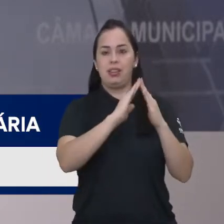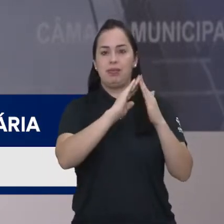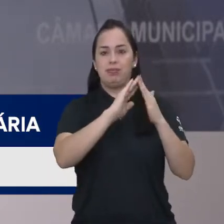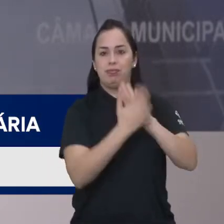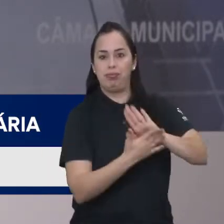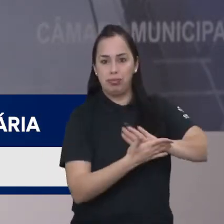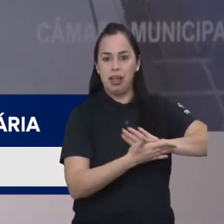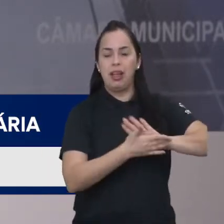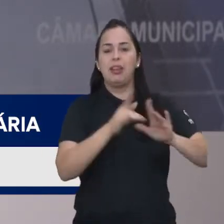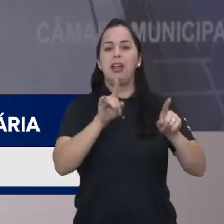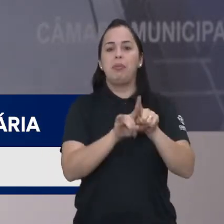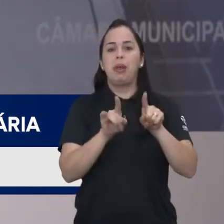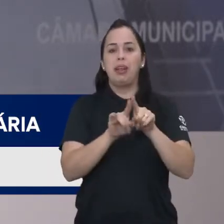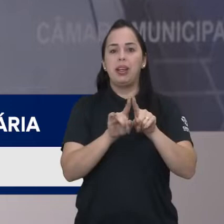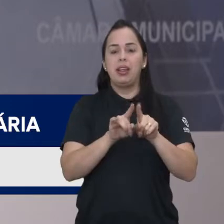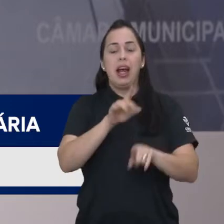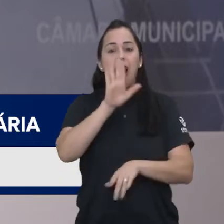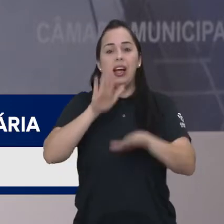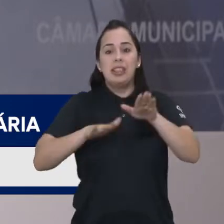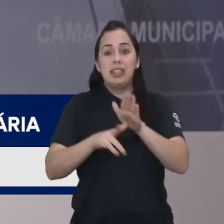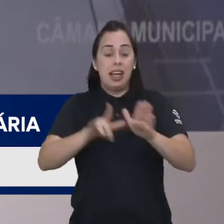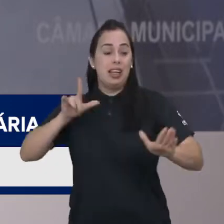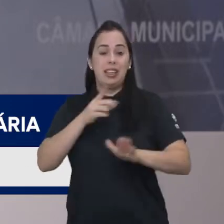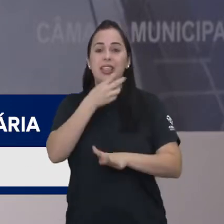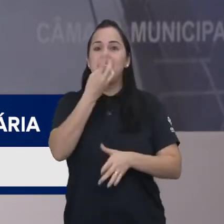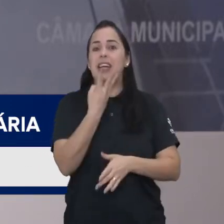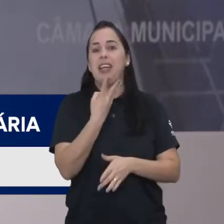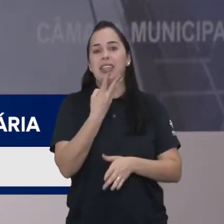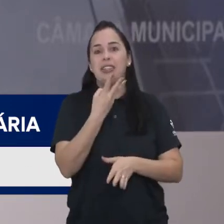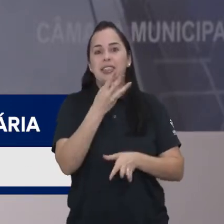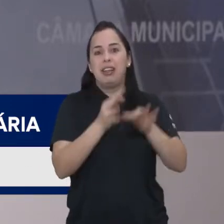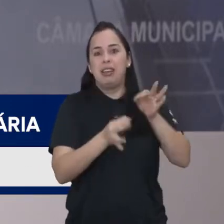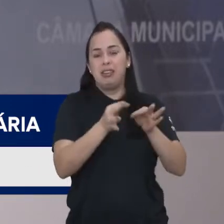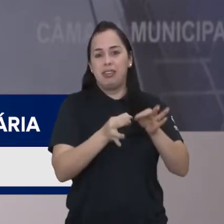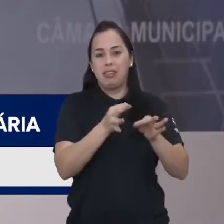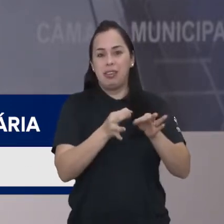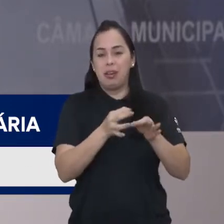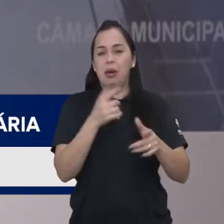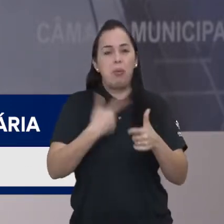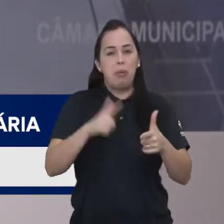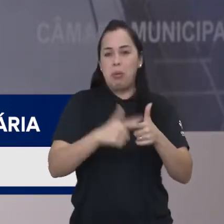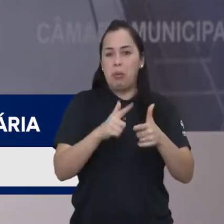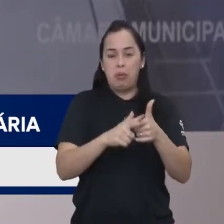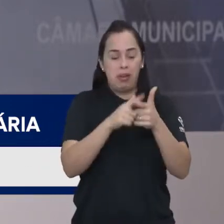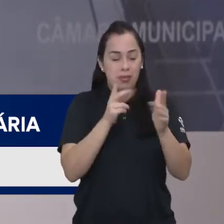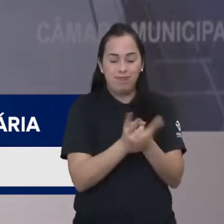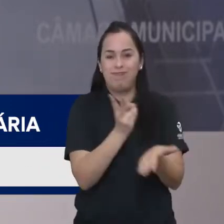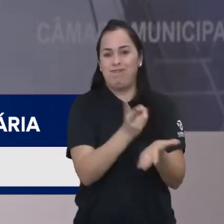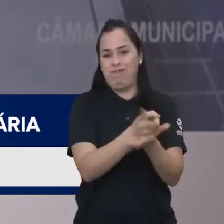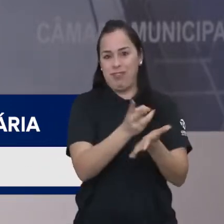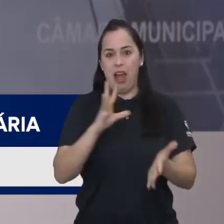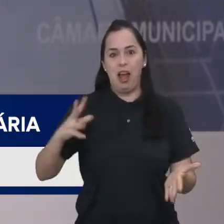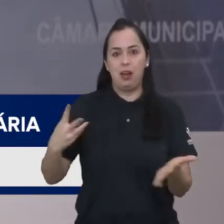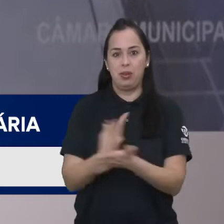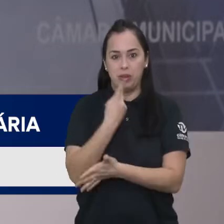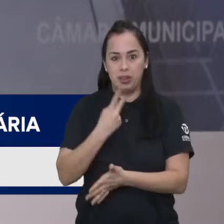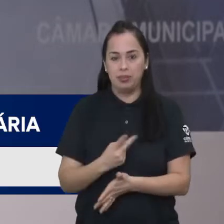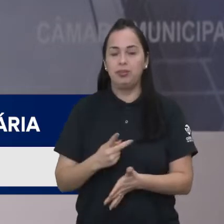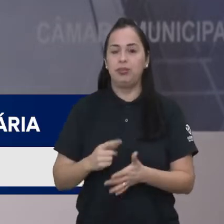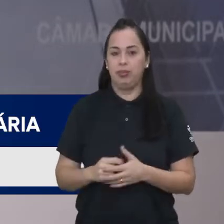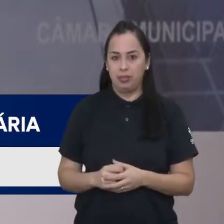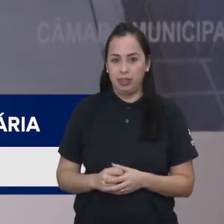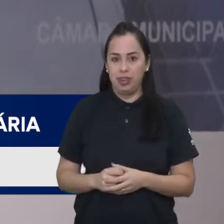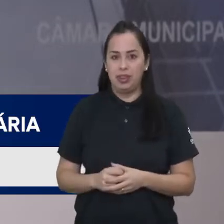demolições, mesmo imóvel, com duas, três ações judiciais sequenciais. A gente fica enxugando o gelo porque o problema não acaba. Acaba acontecendo